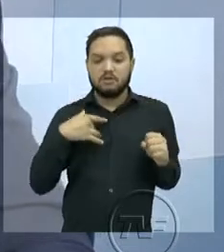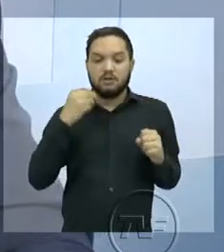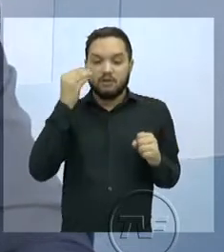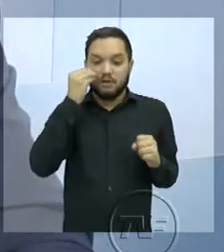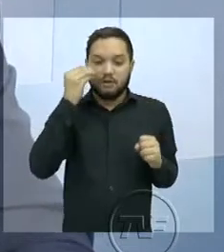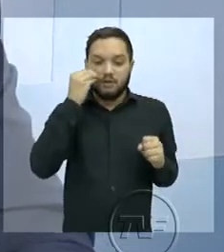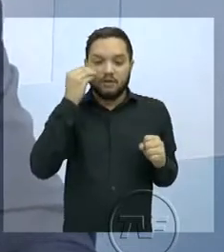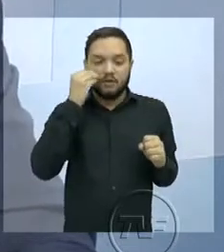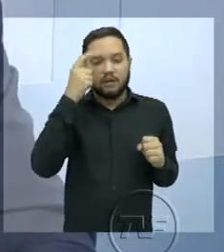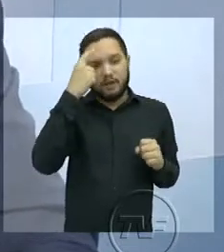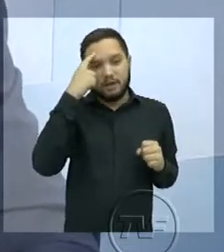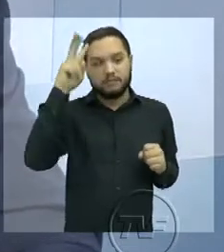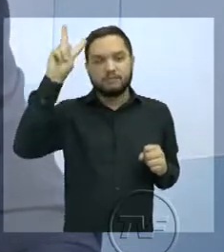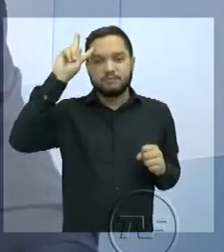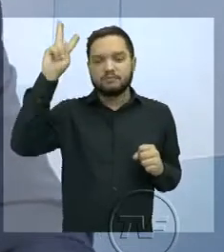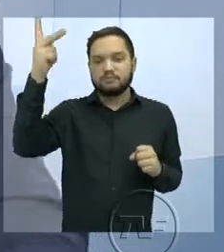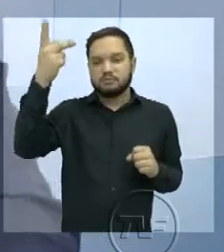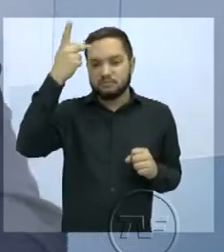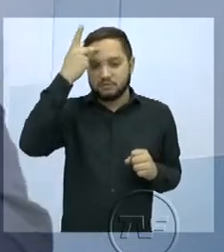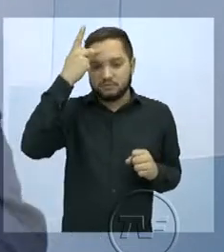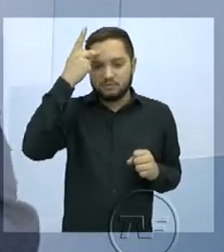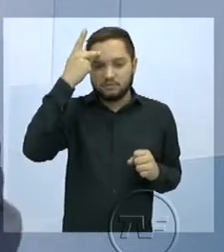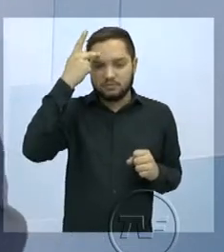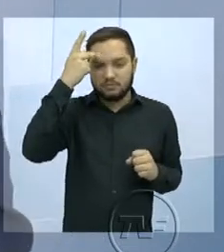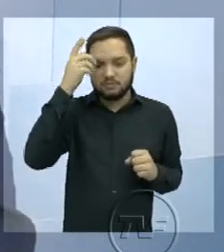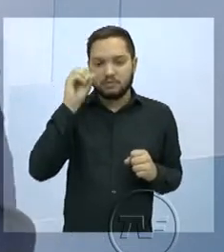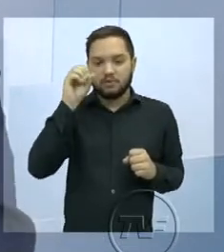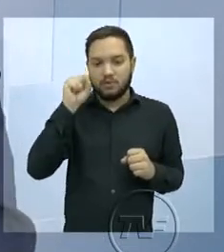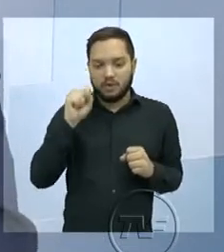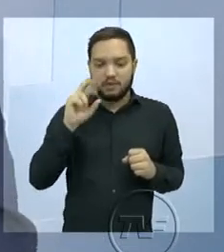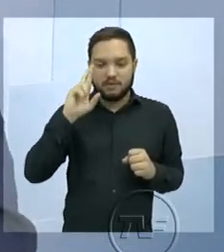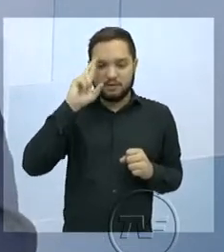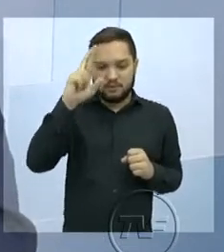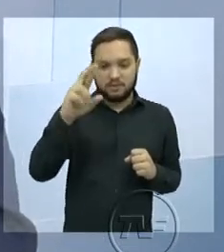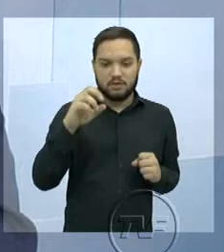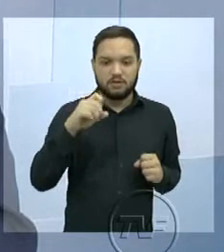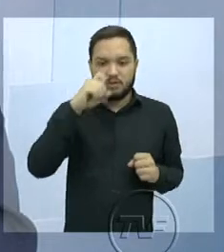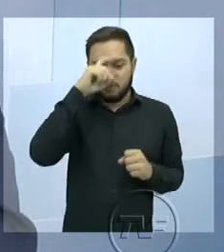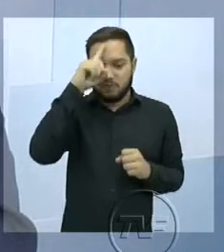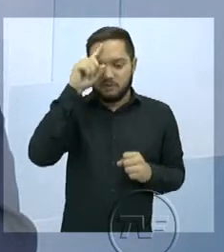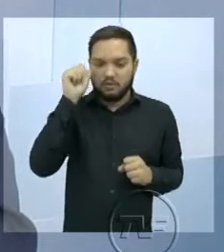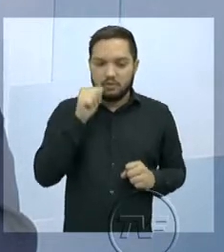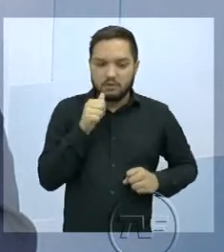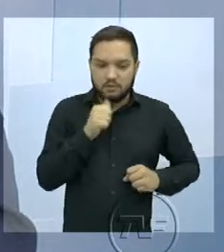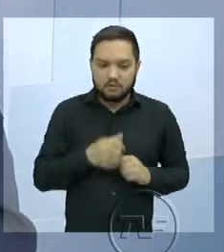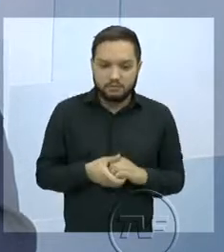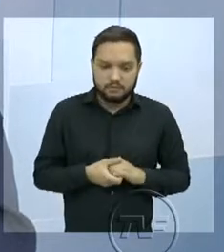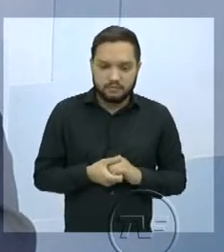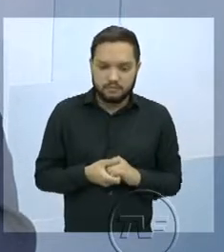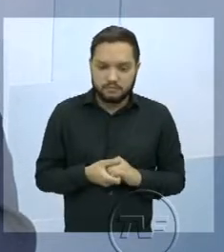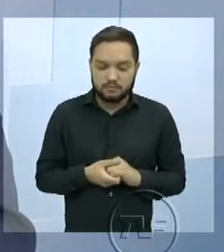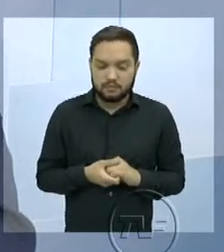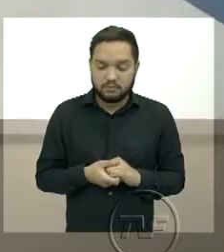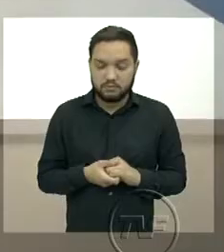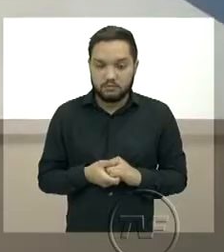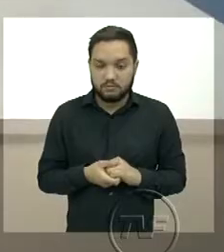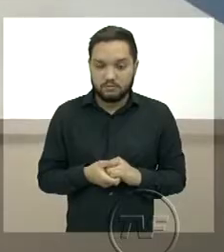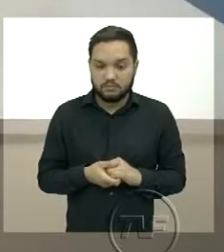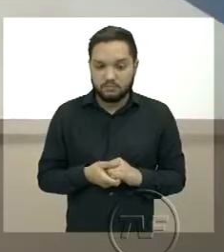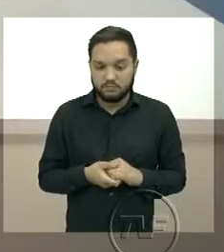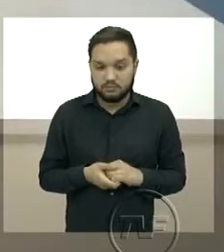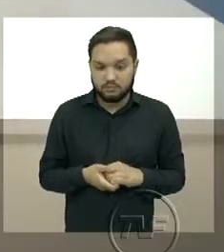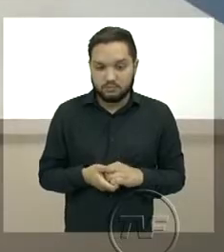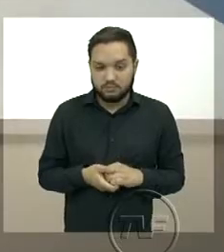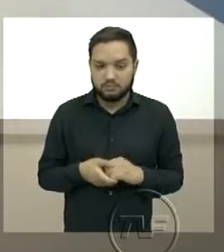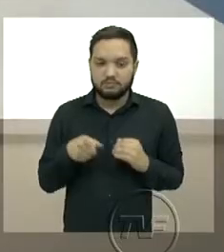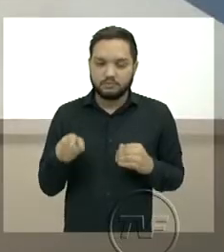prefeito repensasse a chegada de uma nova OS para administrar o Hospital da Mulher. Muito bem. O senhor,